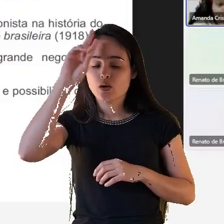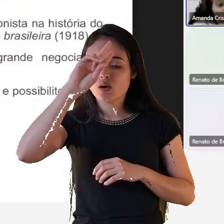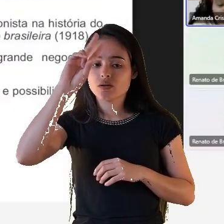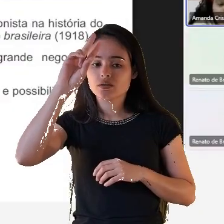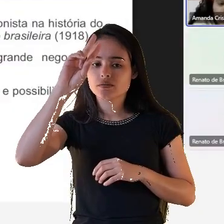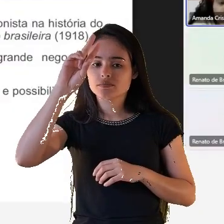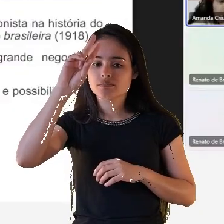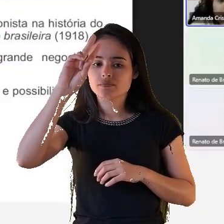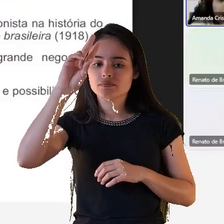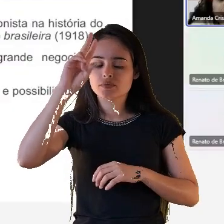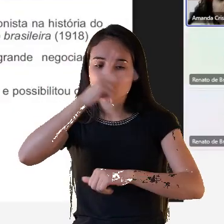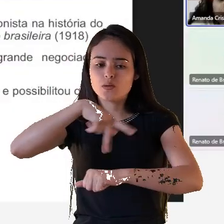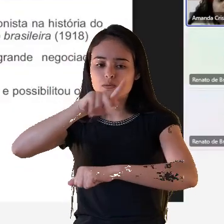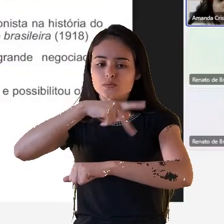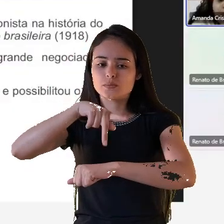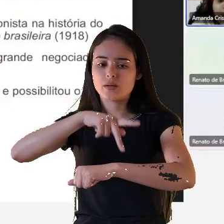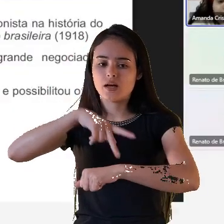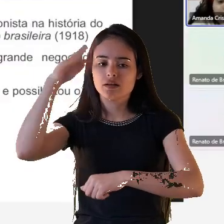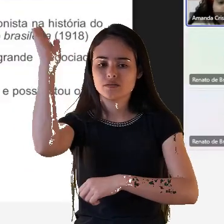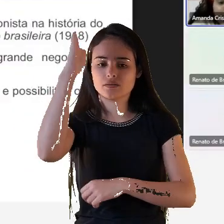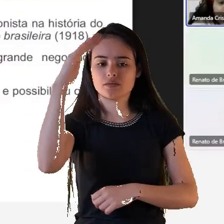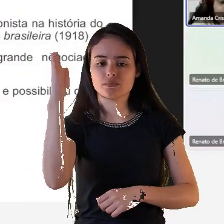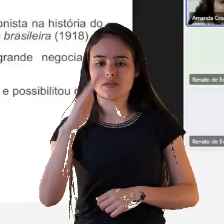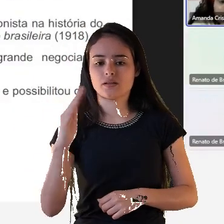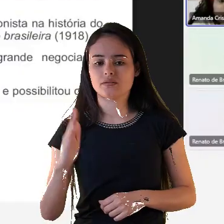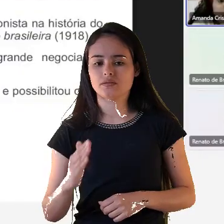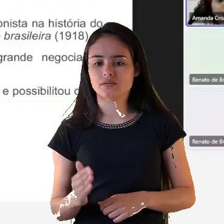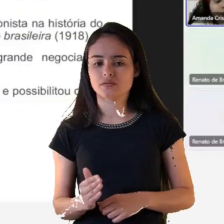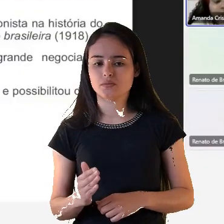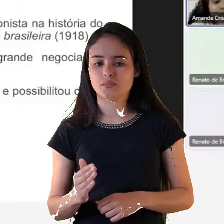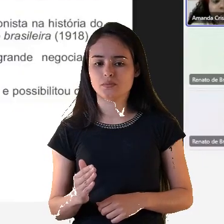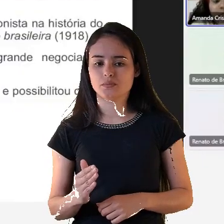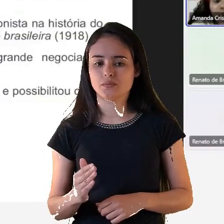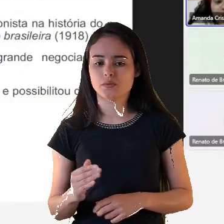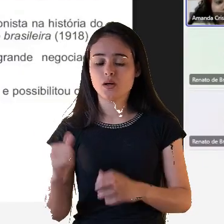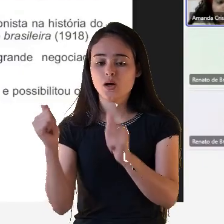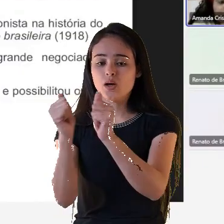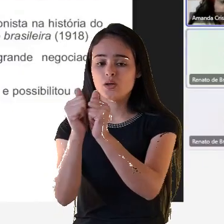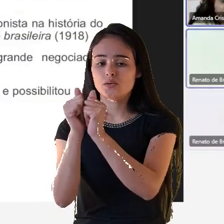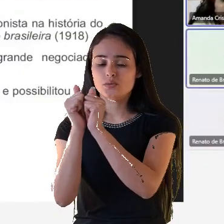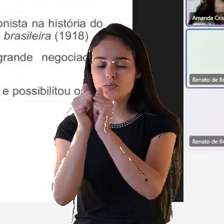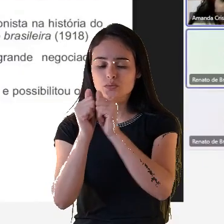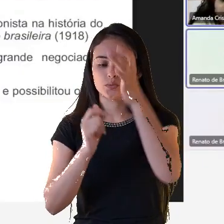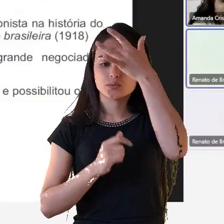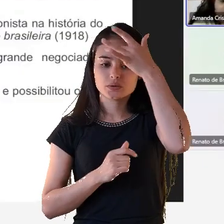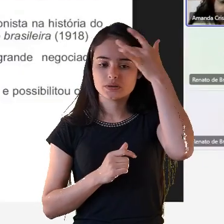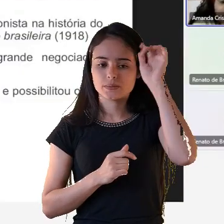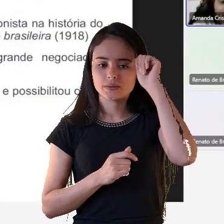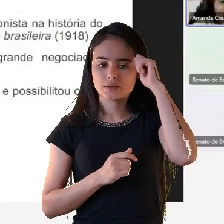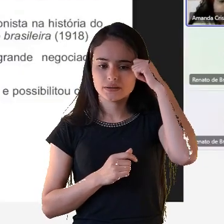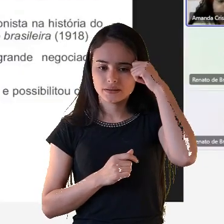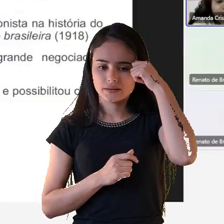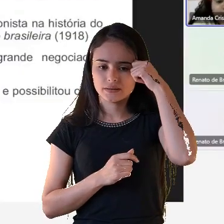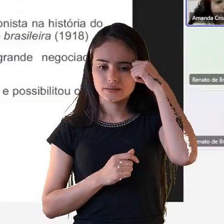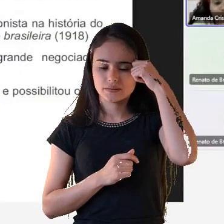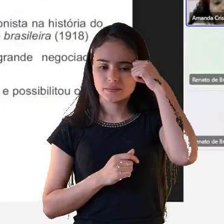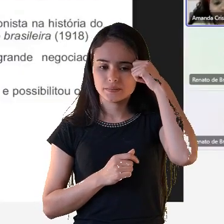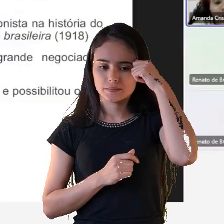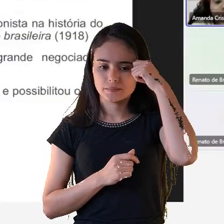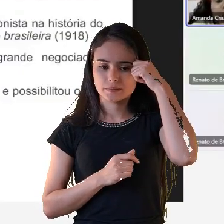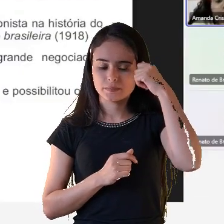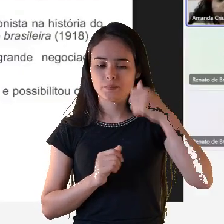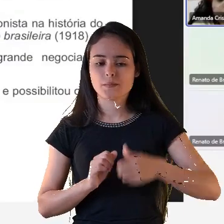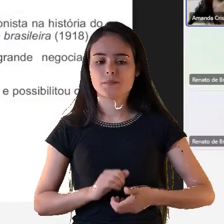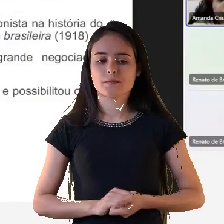protagonismo negro. Ele publicou várias obras, né? Então ele foi escritor, ele foi jornalista, ele foi